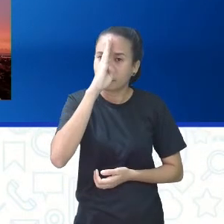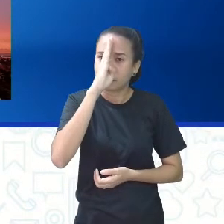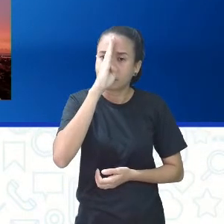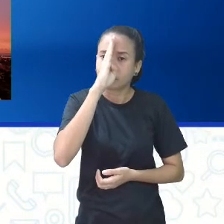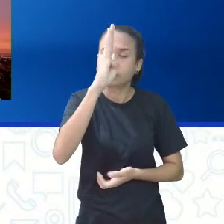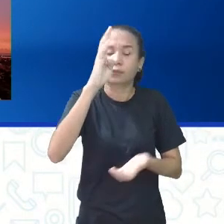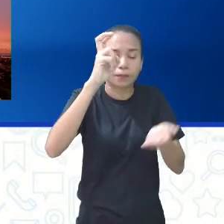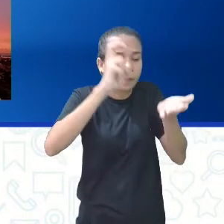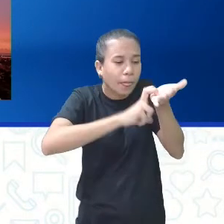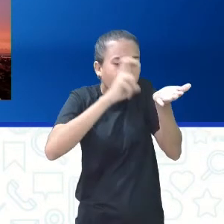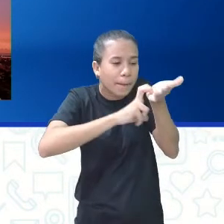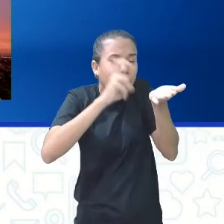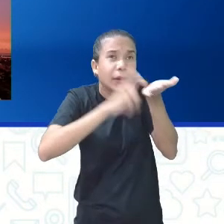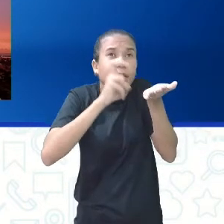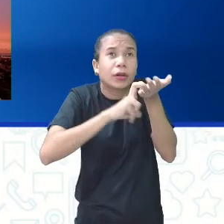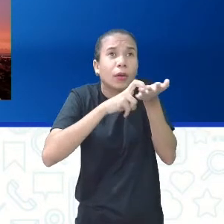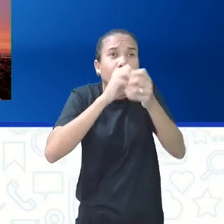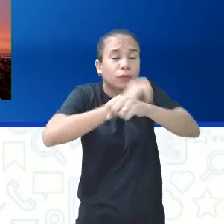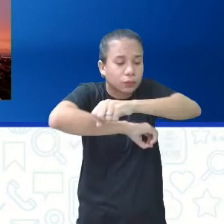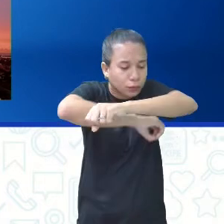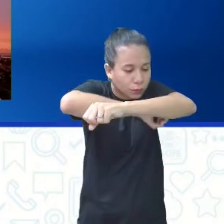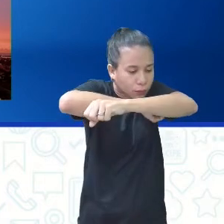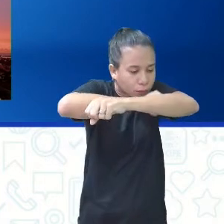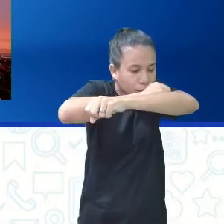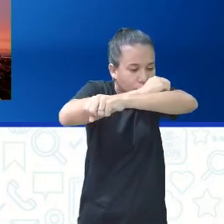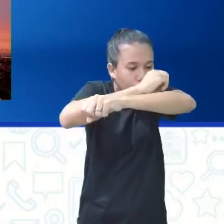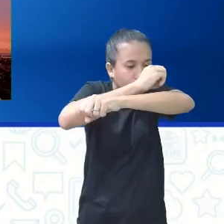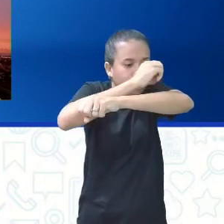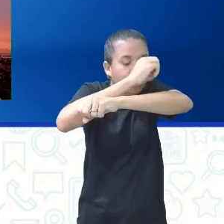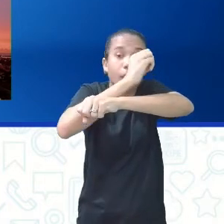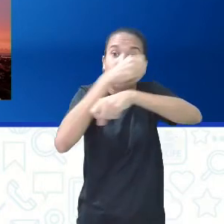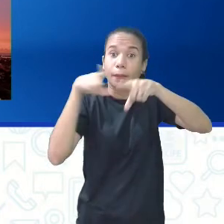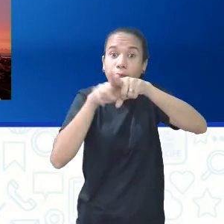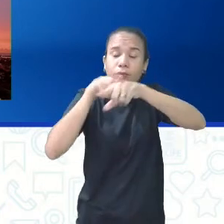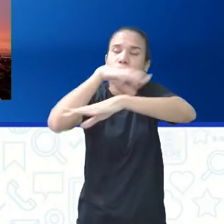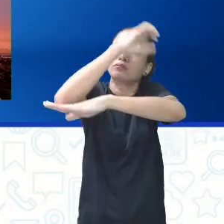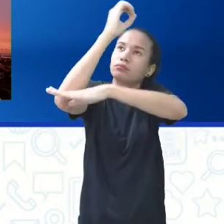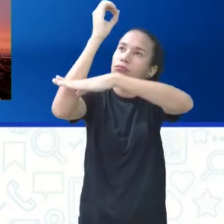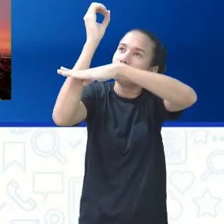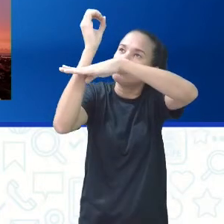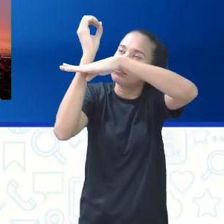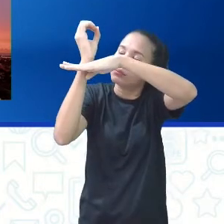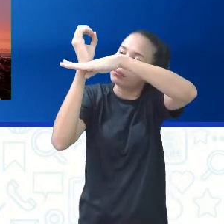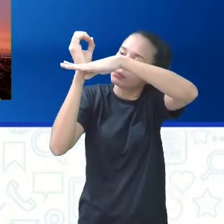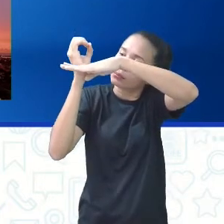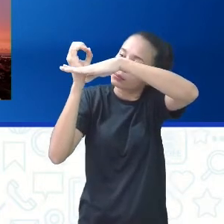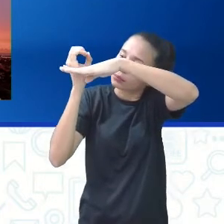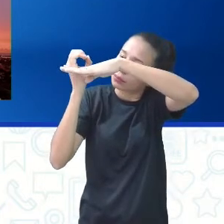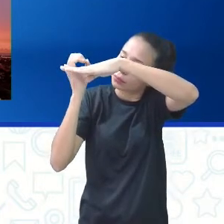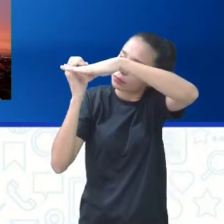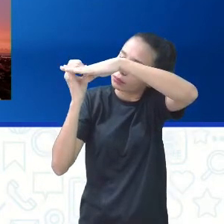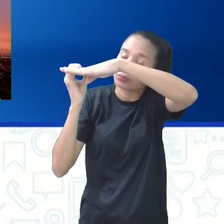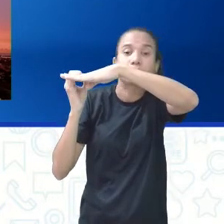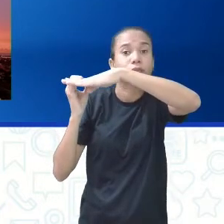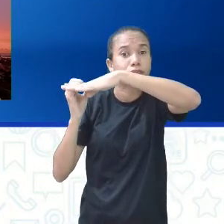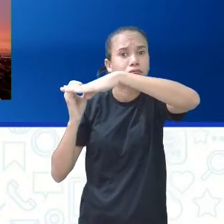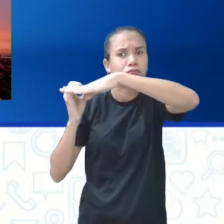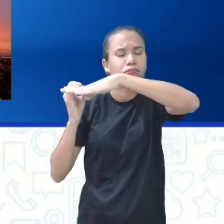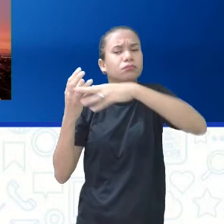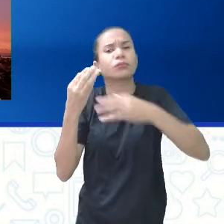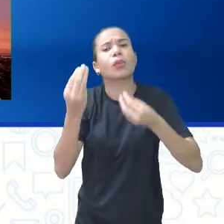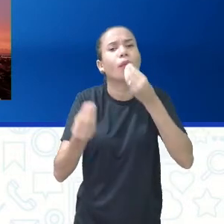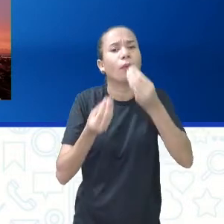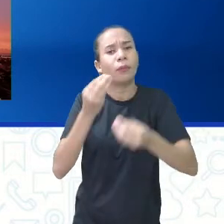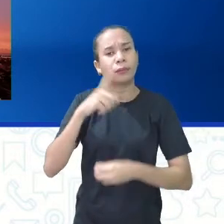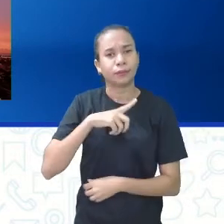Principalmente as primeiras horas da manhã e também o final, né? A questão aí do entardecer, o pôr do sol. O que